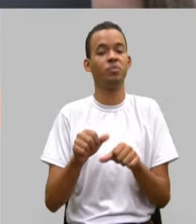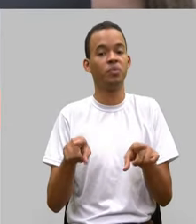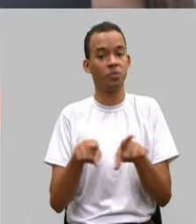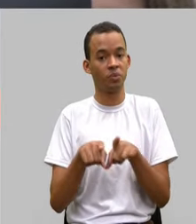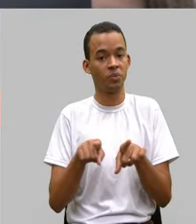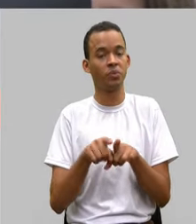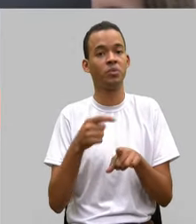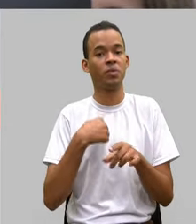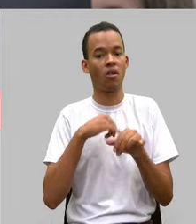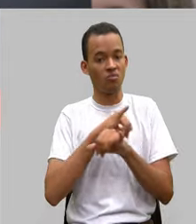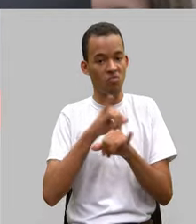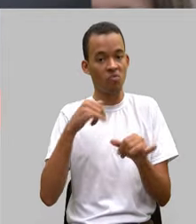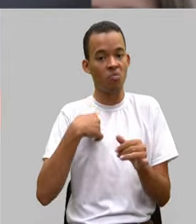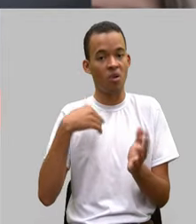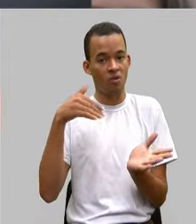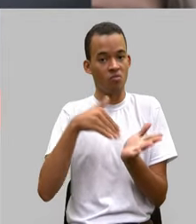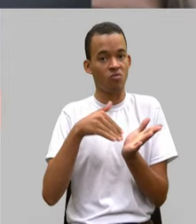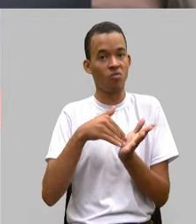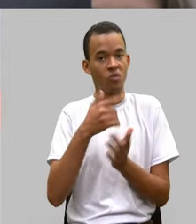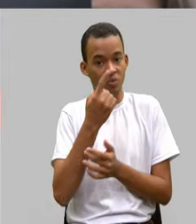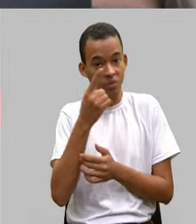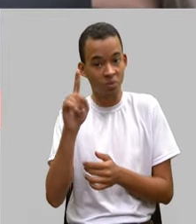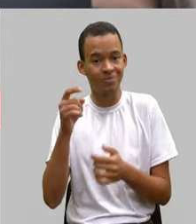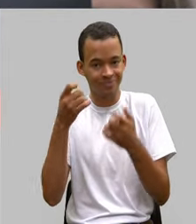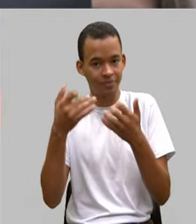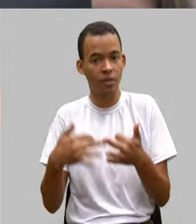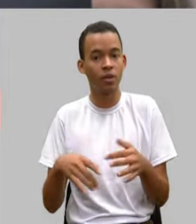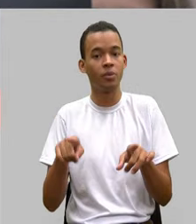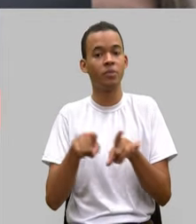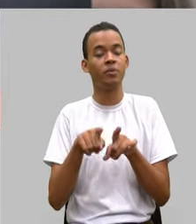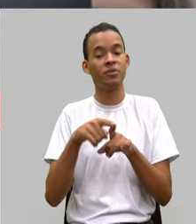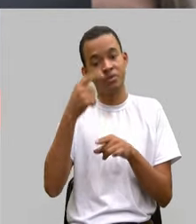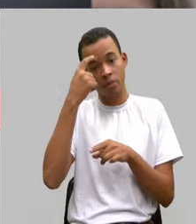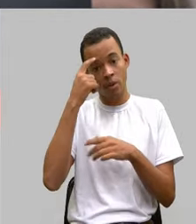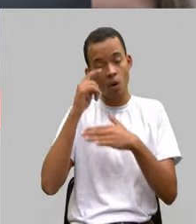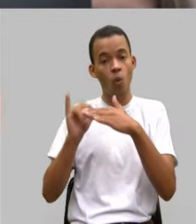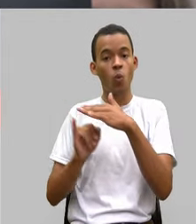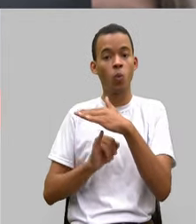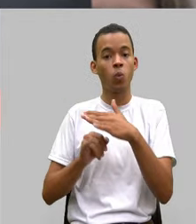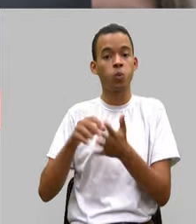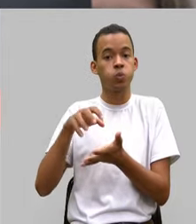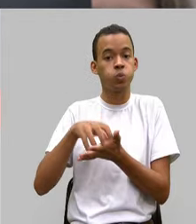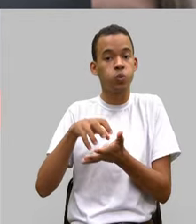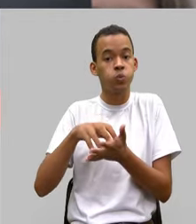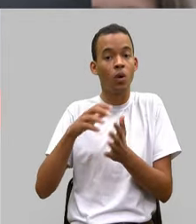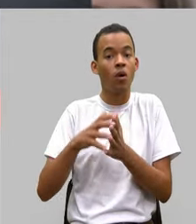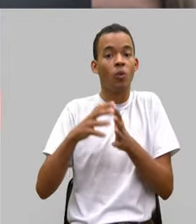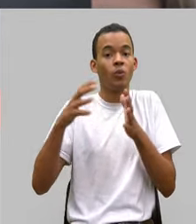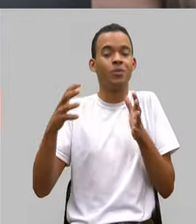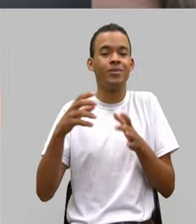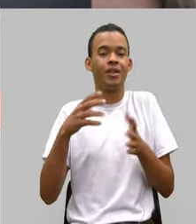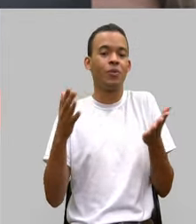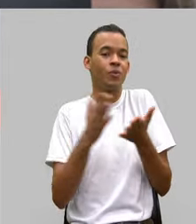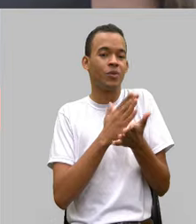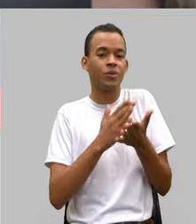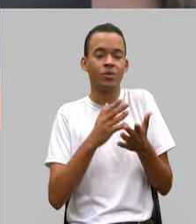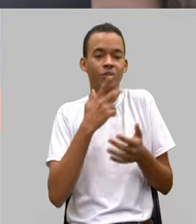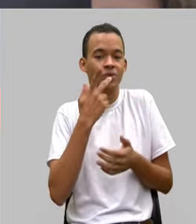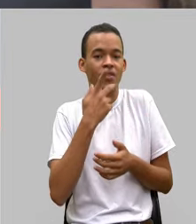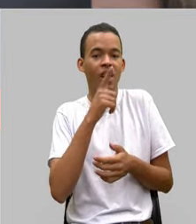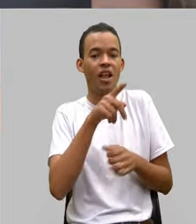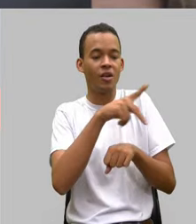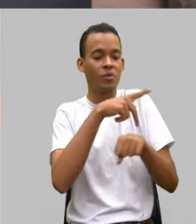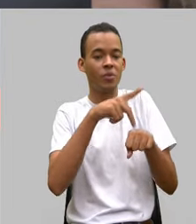fato a minha fala a gente precisa pensar em ordem de grandeza todo mundo fala que no Uruguai Uruguai avançado todo mundo